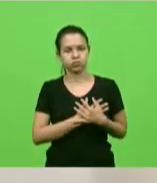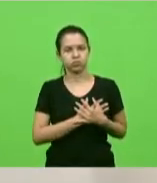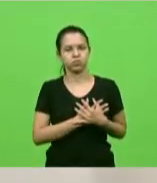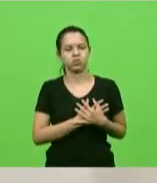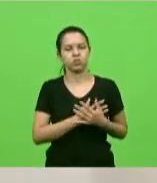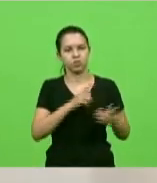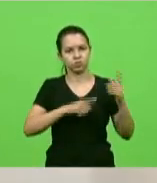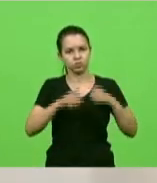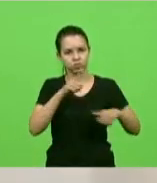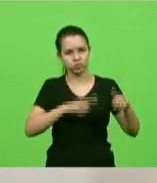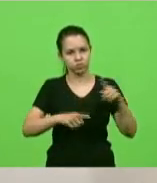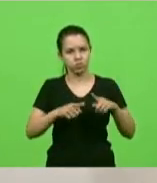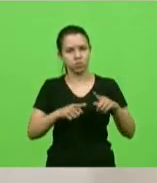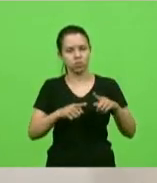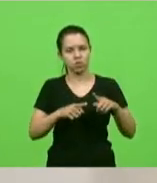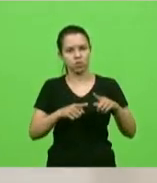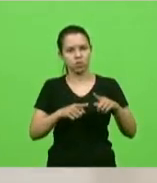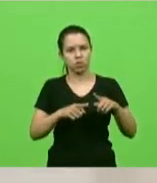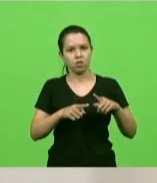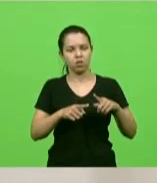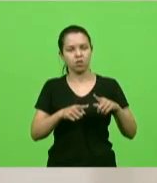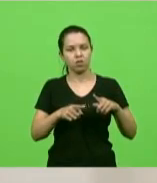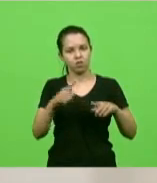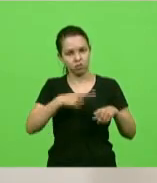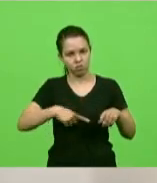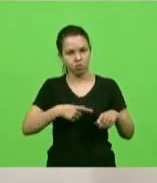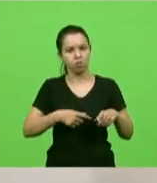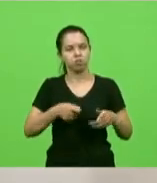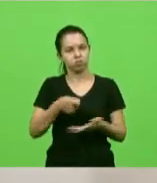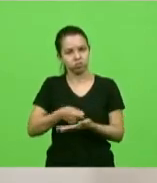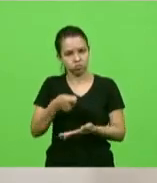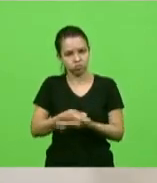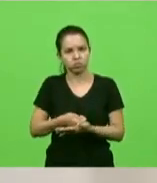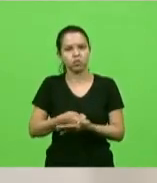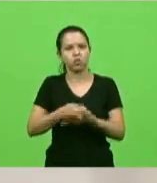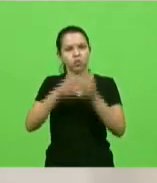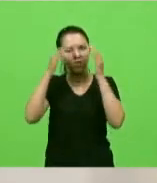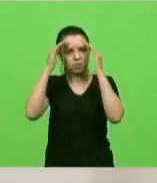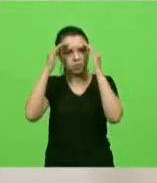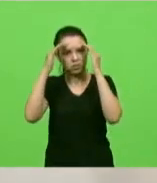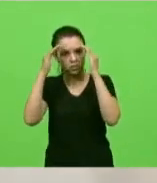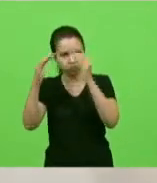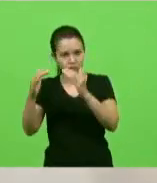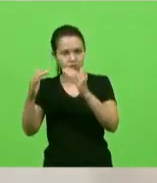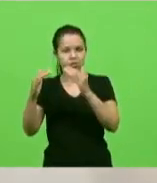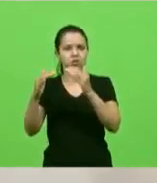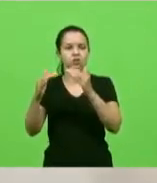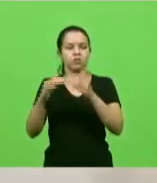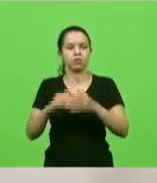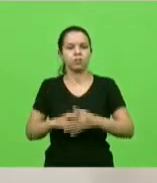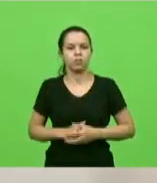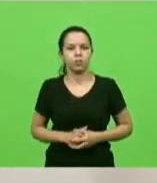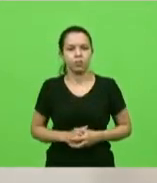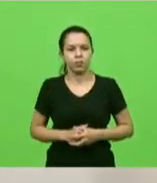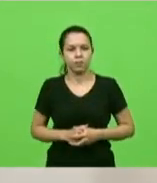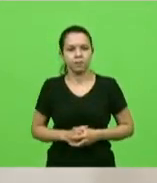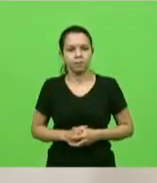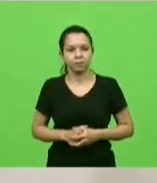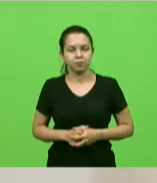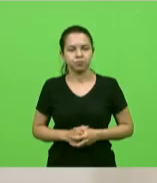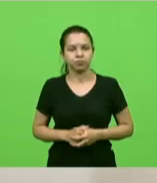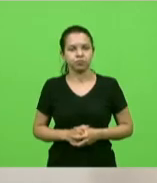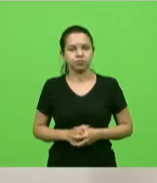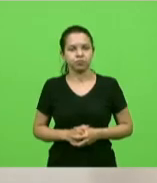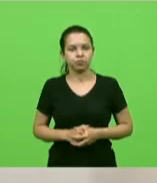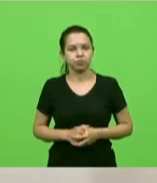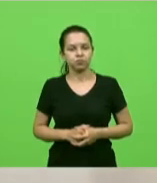de podermos comandá-lo, somos forçados a obedecer-lhes. Jean-Jacques Rousseau. Me permitam